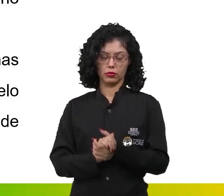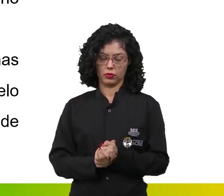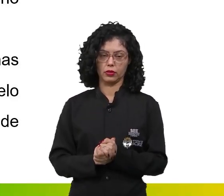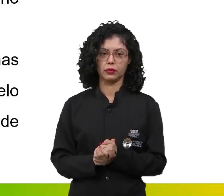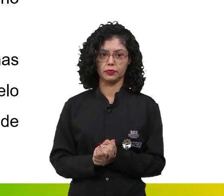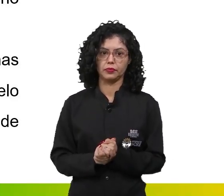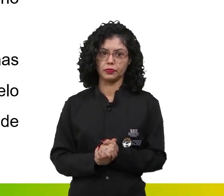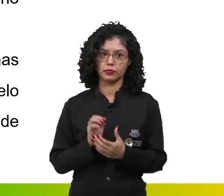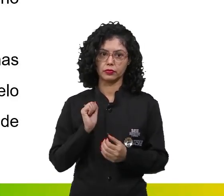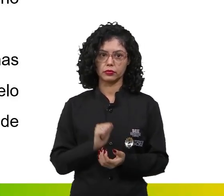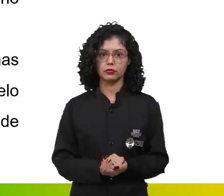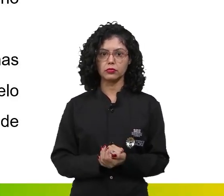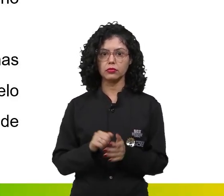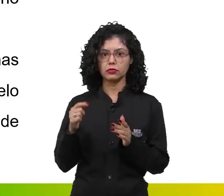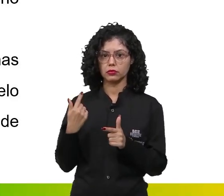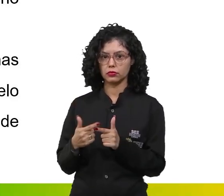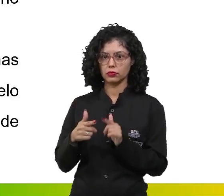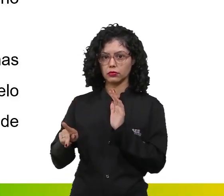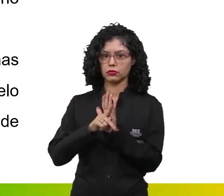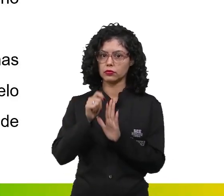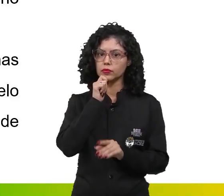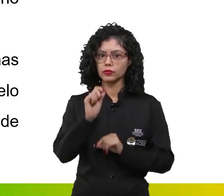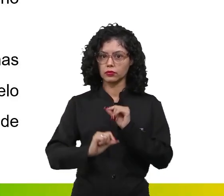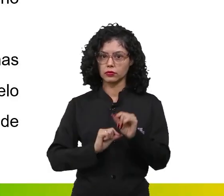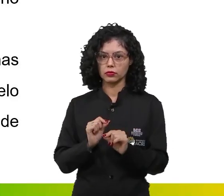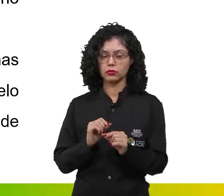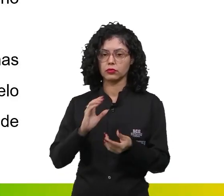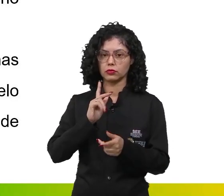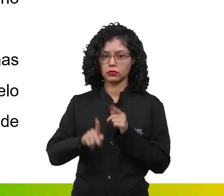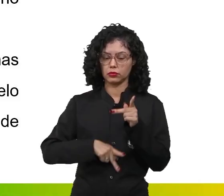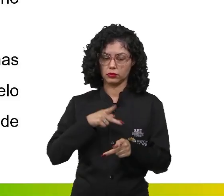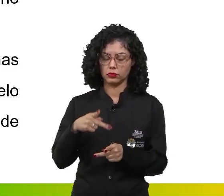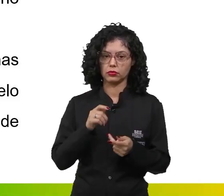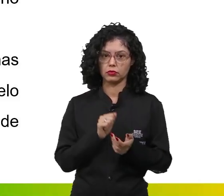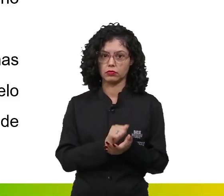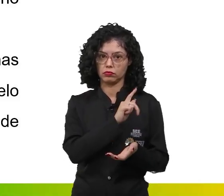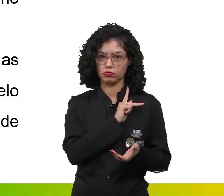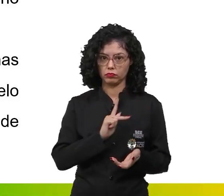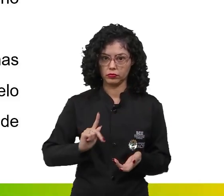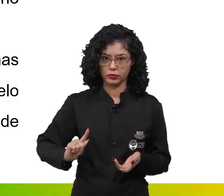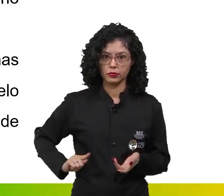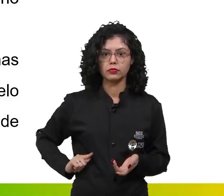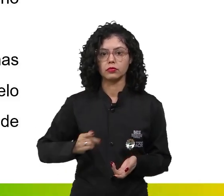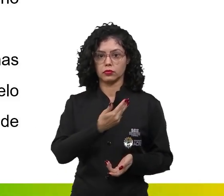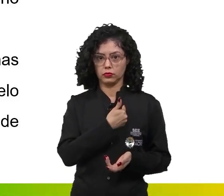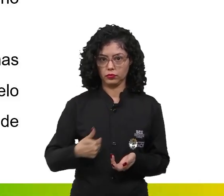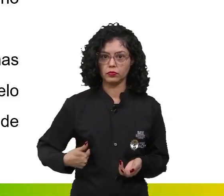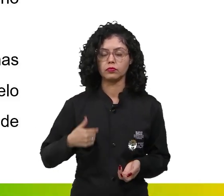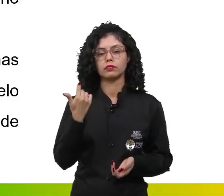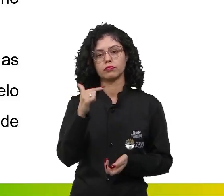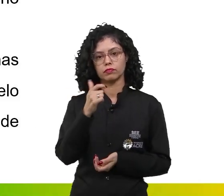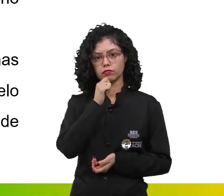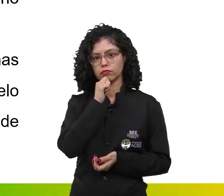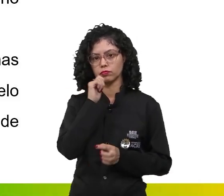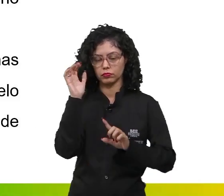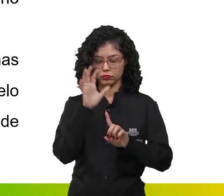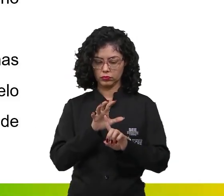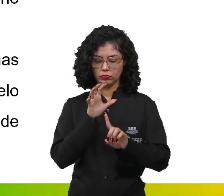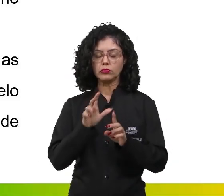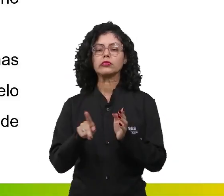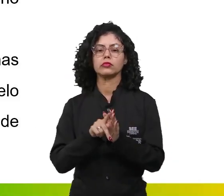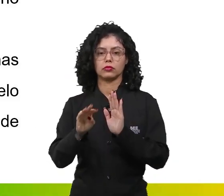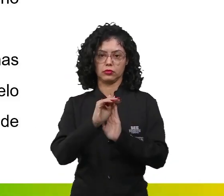Casamento, a circulação, a participação dessa população nos cargos públicos, isso era